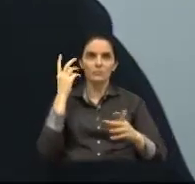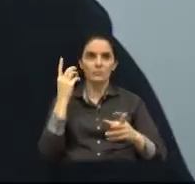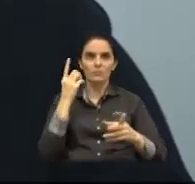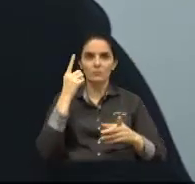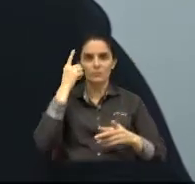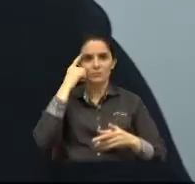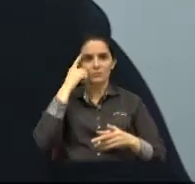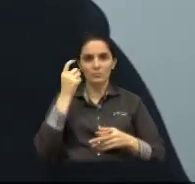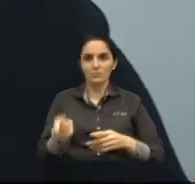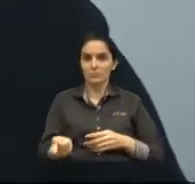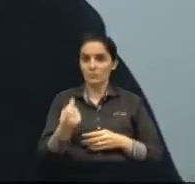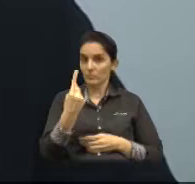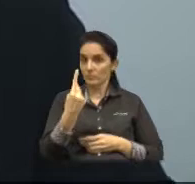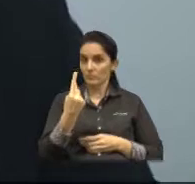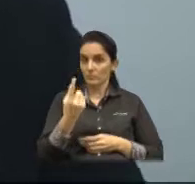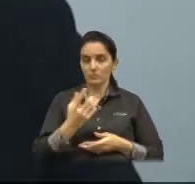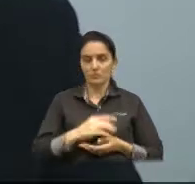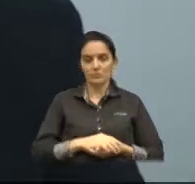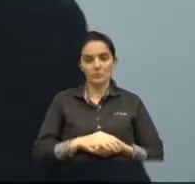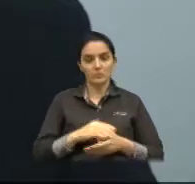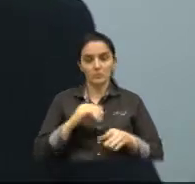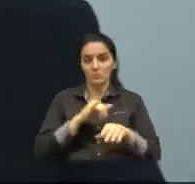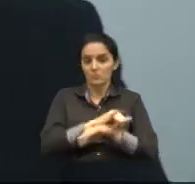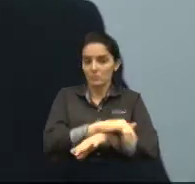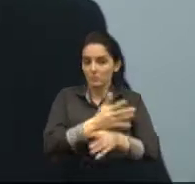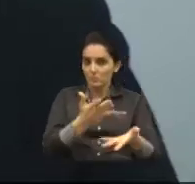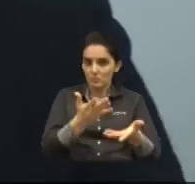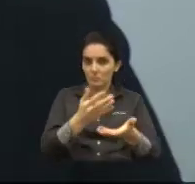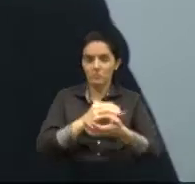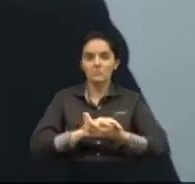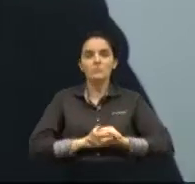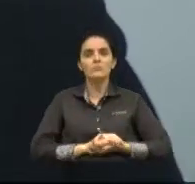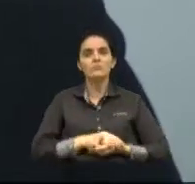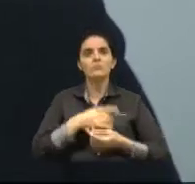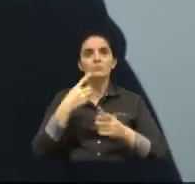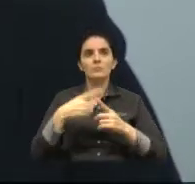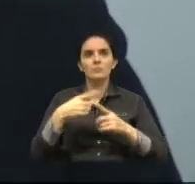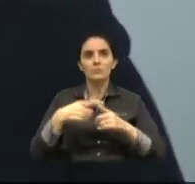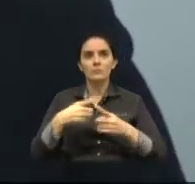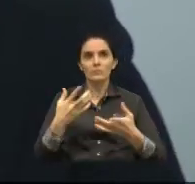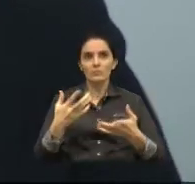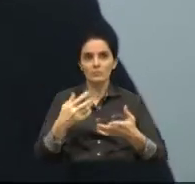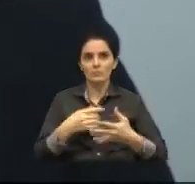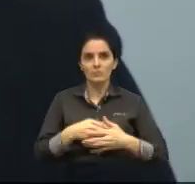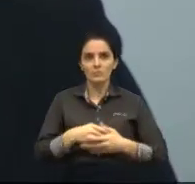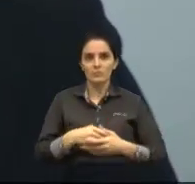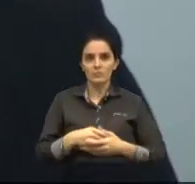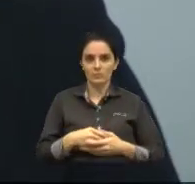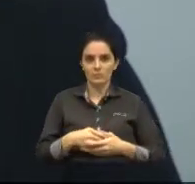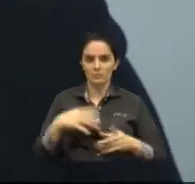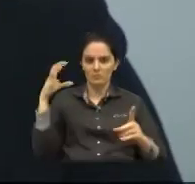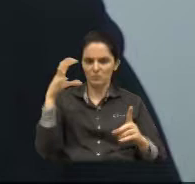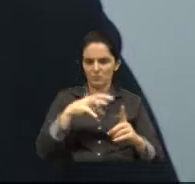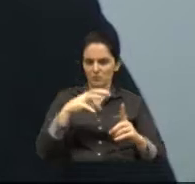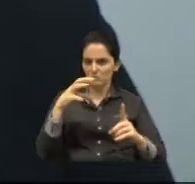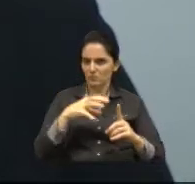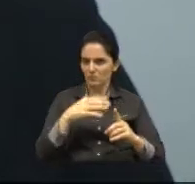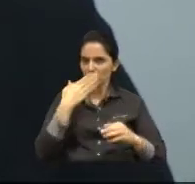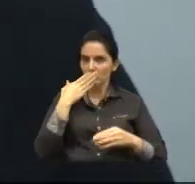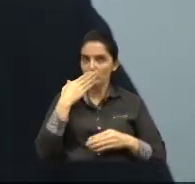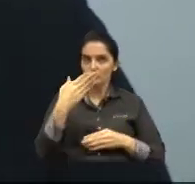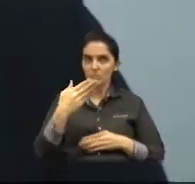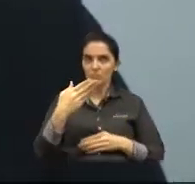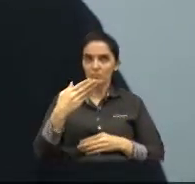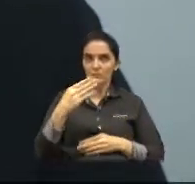não estar aqui, é perguntar até para ele, de por que nós, que seria nós que tivéssemos ameaçando. Então, quero pedir, ô